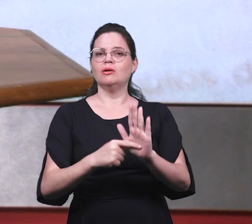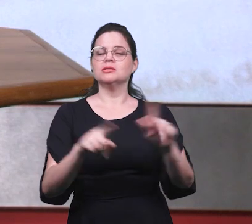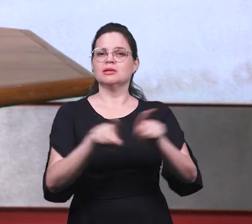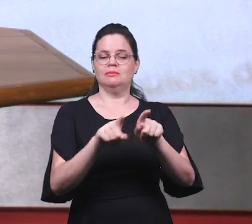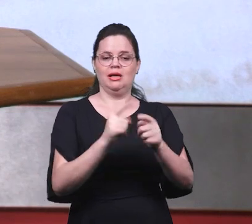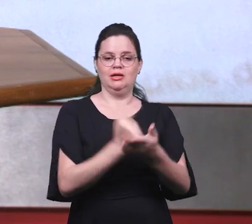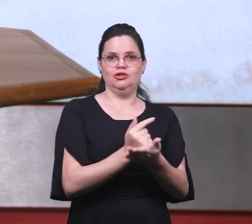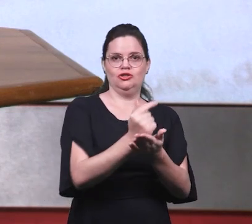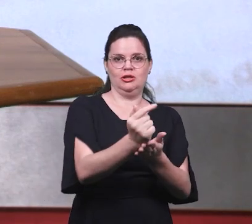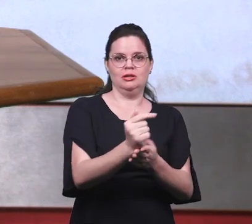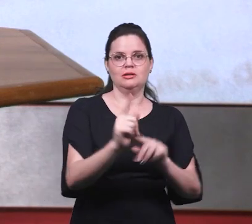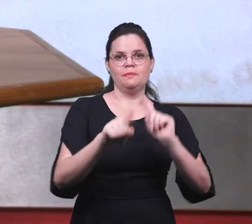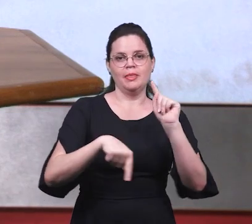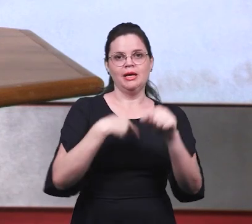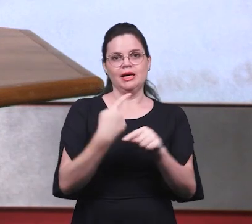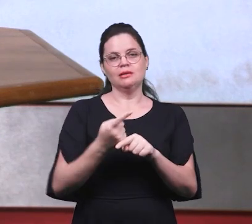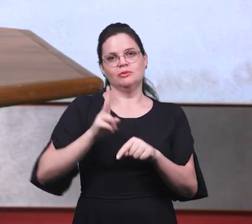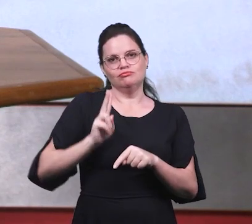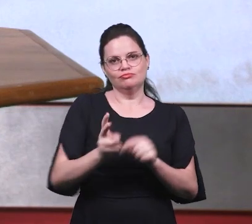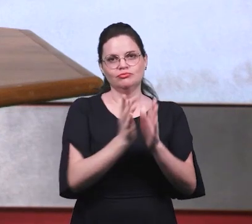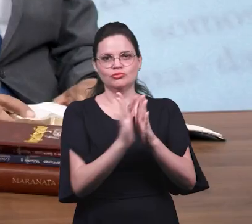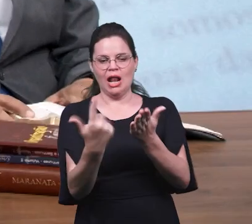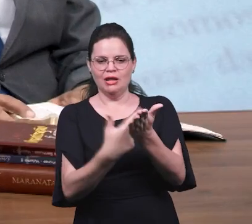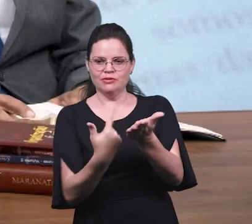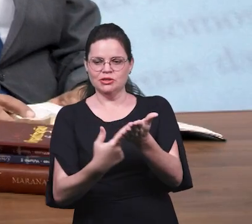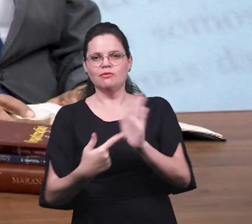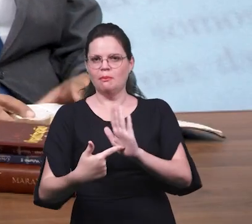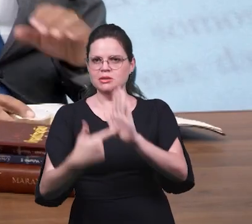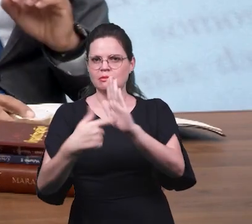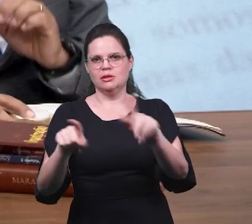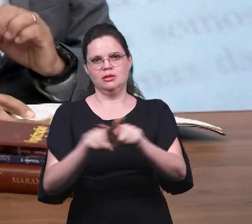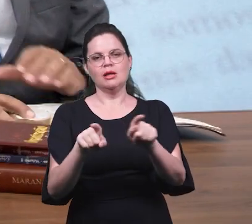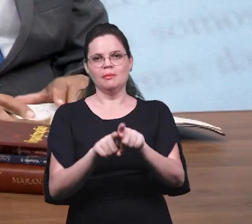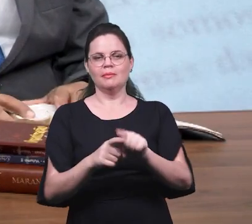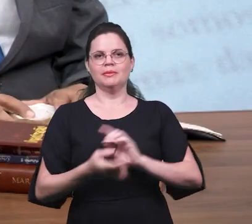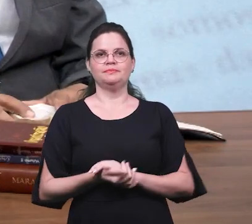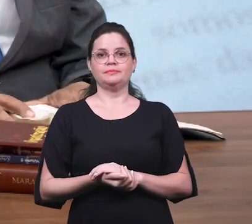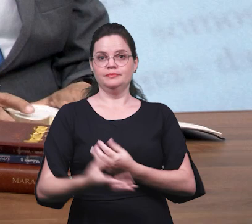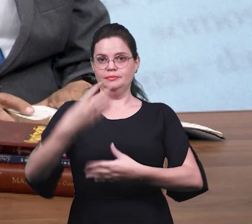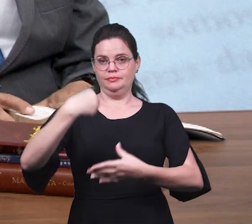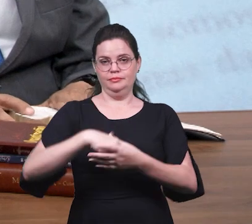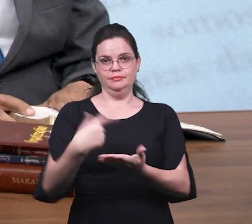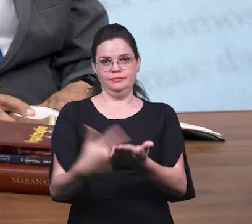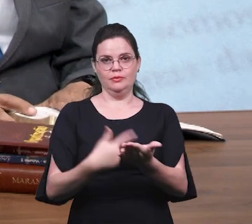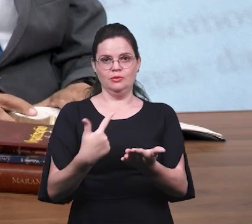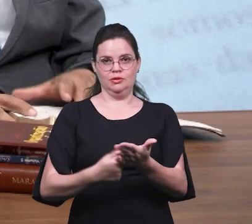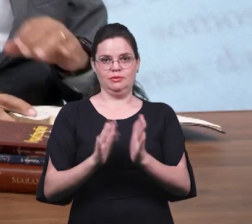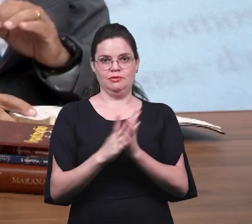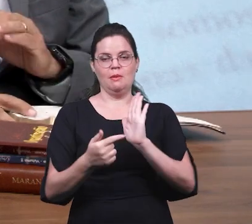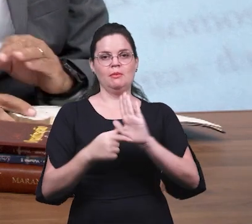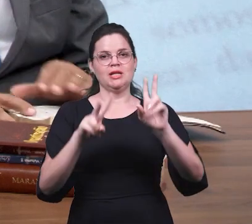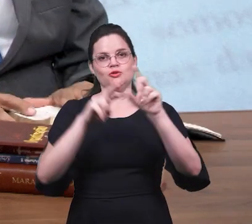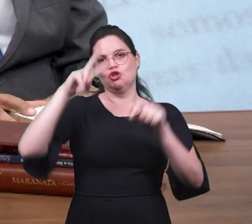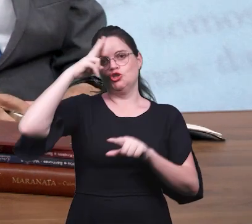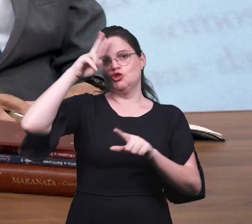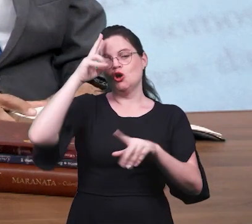reafirmado ao longo das Escrituras. No relato bíblico da origem do homem, não